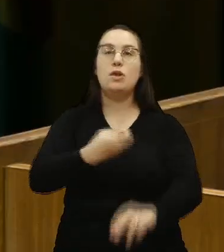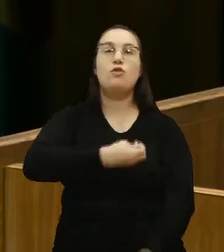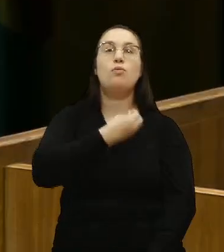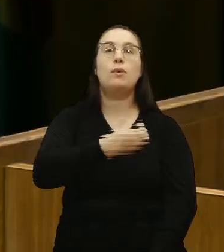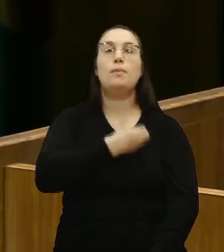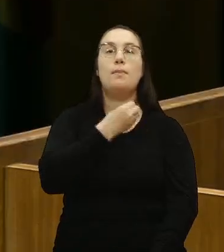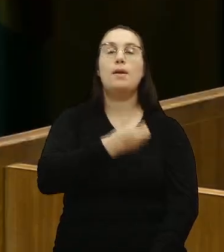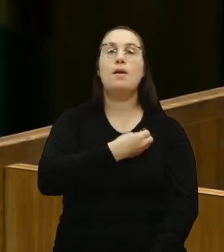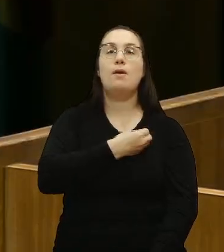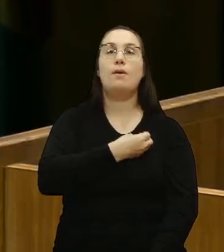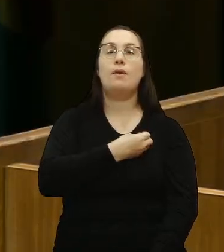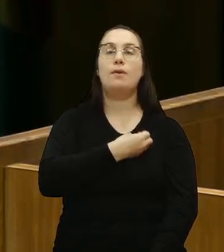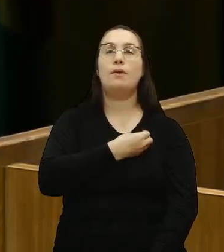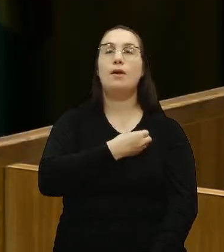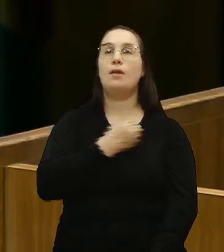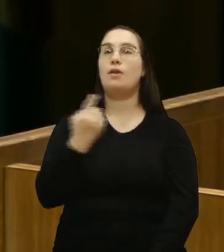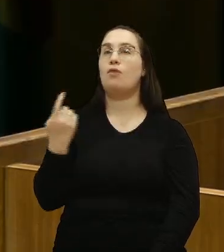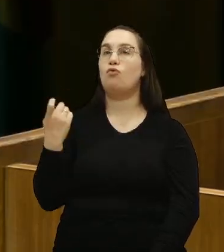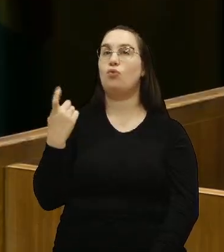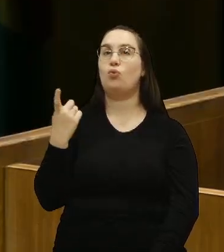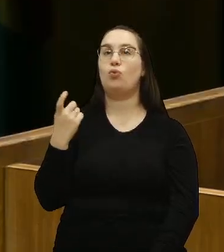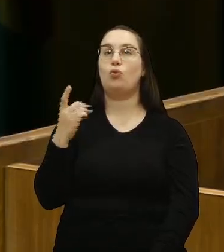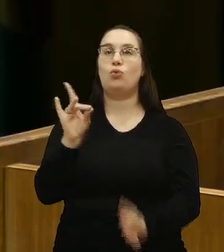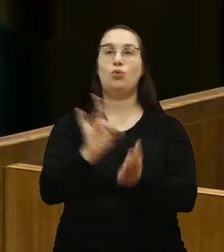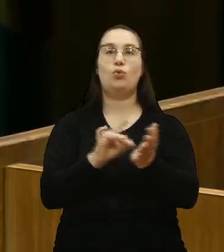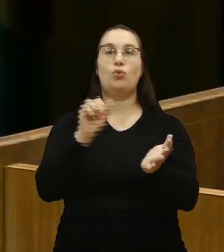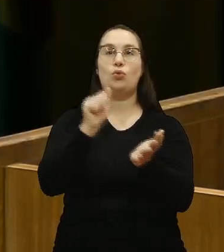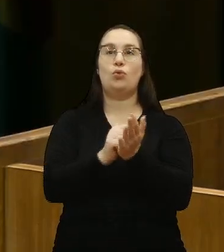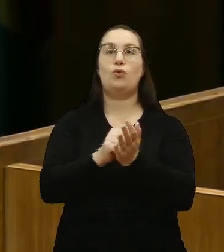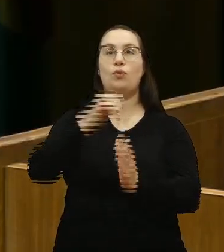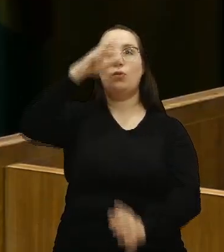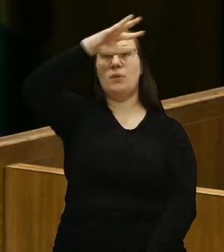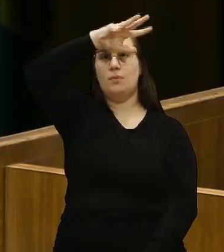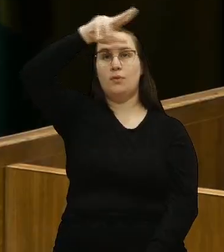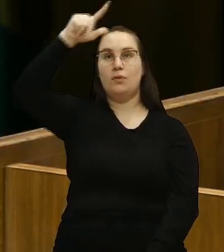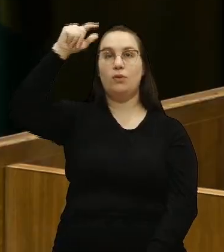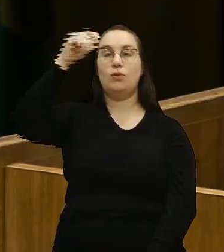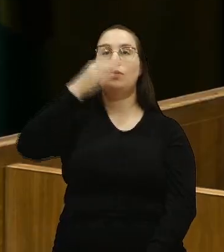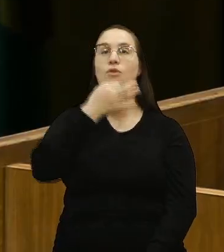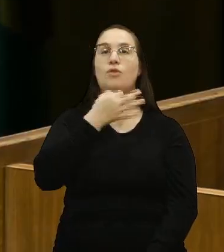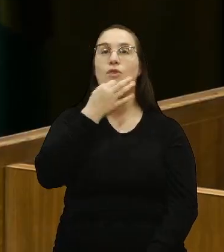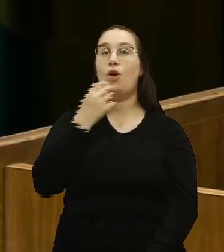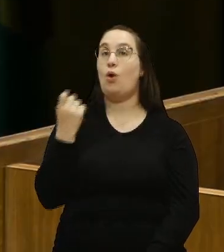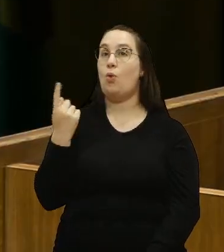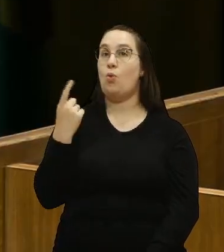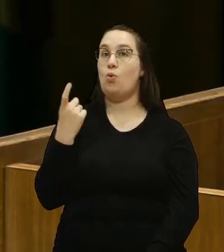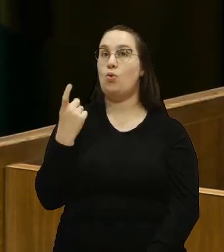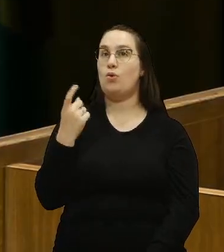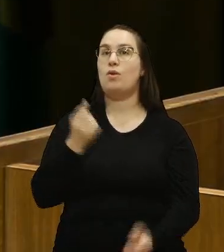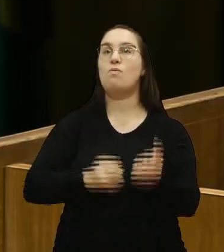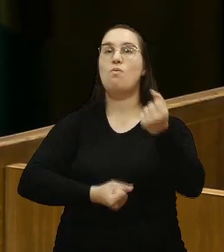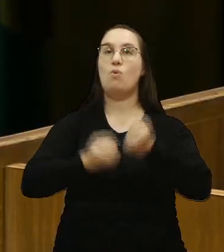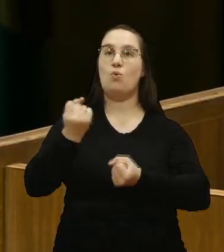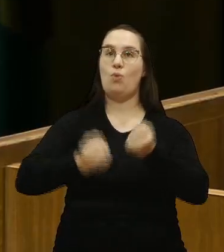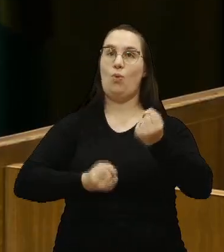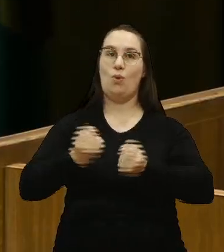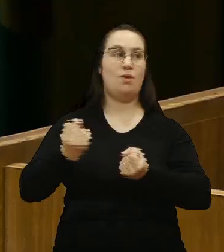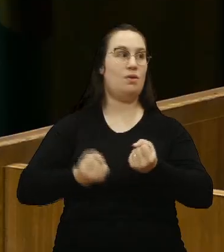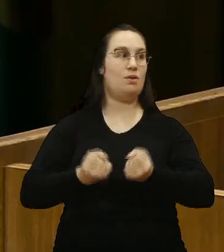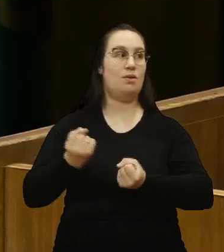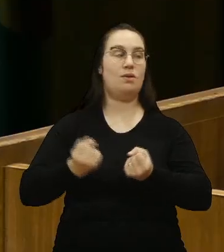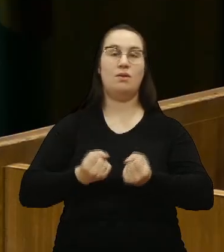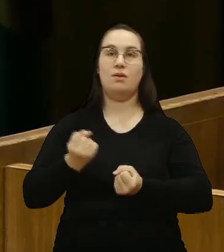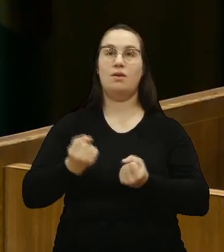melhor e teve um único registro, um único emprego que foi na Prefeitura de Caxias do Sul, sendo motorista e até que